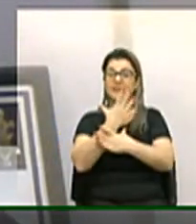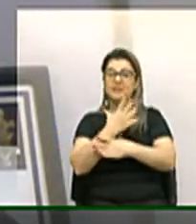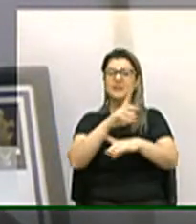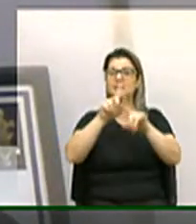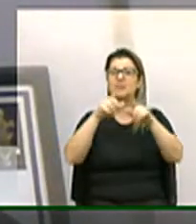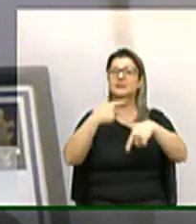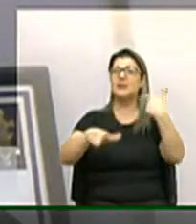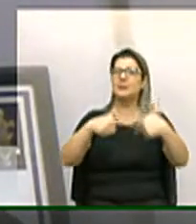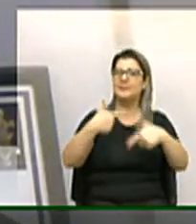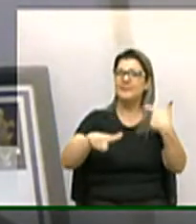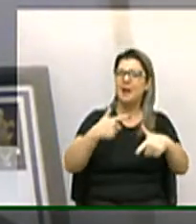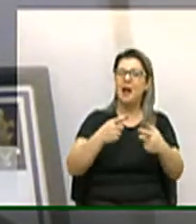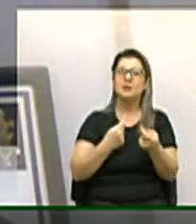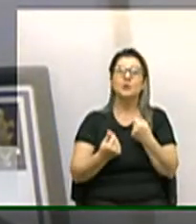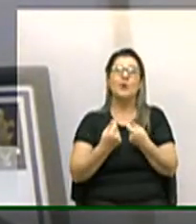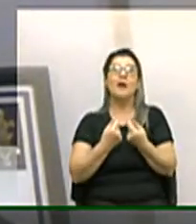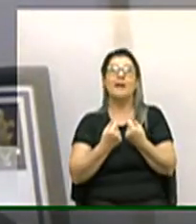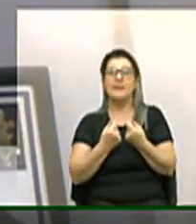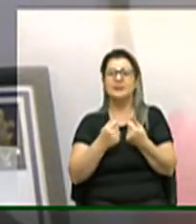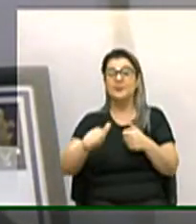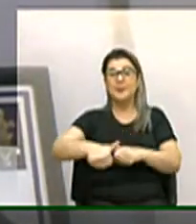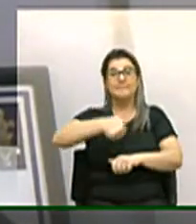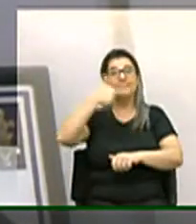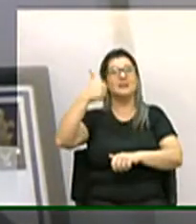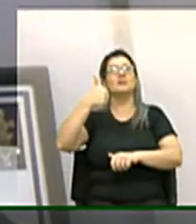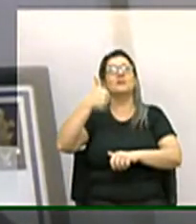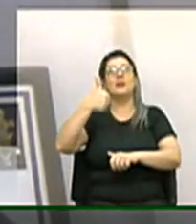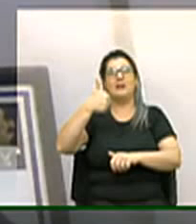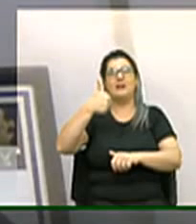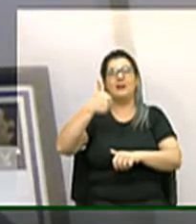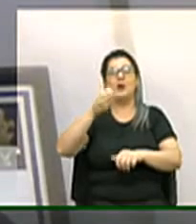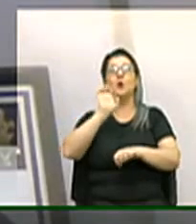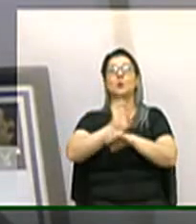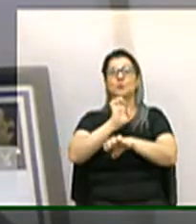Estado, para melhorar, inclusive, a arrecadação do Estado. E que também